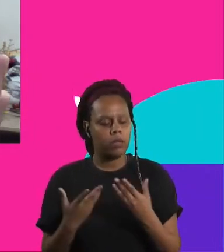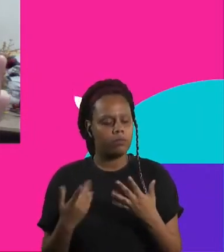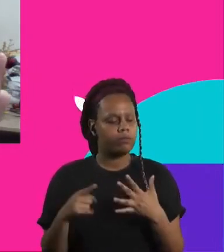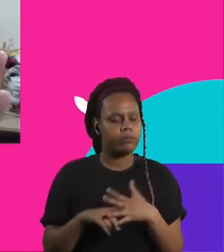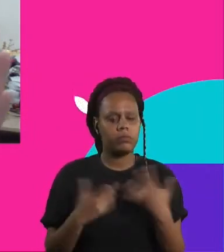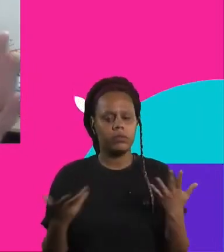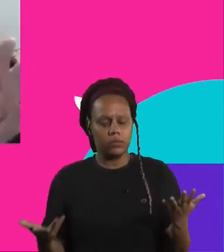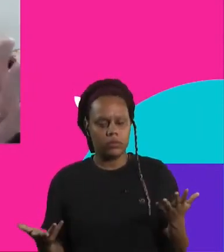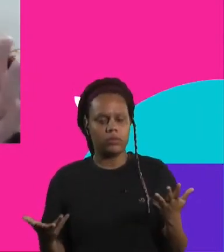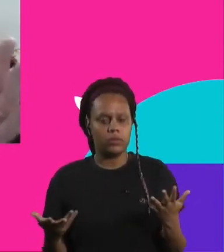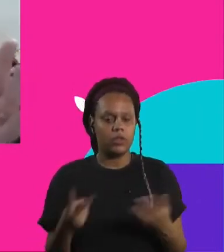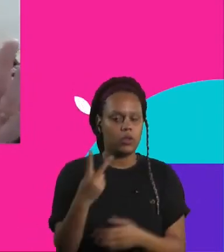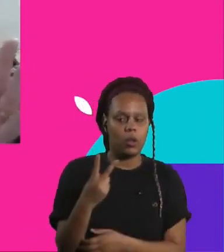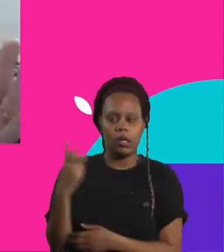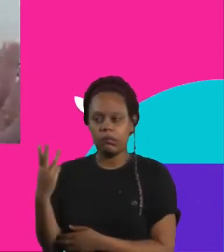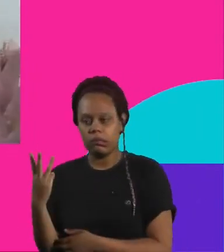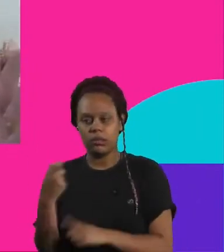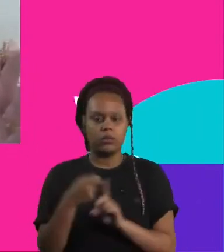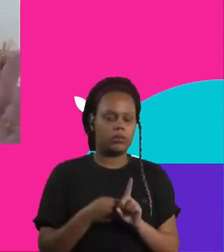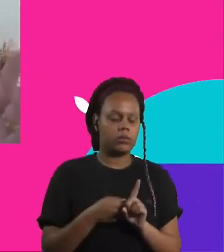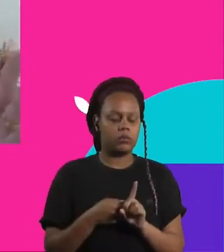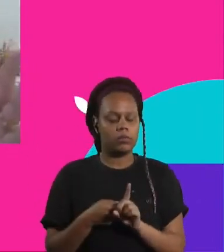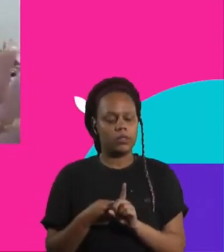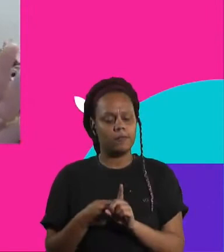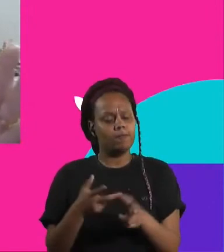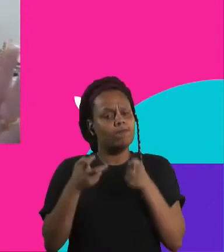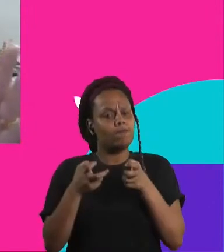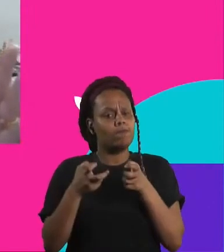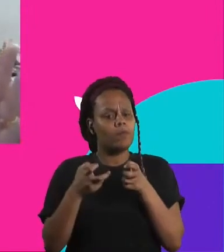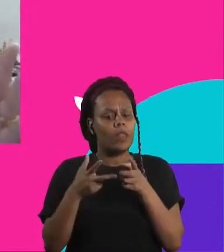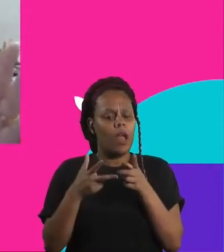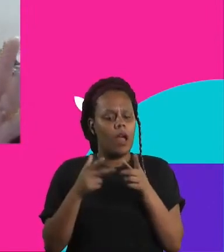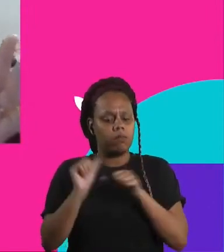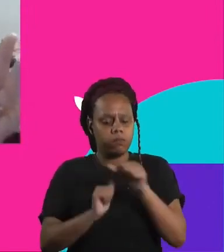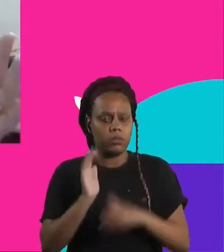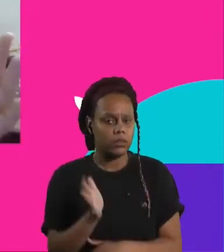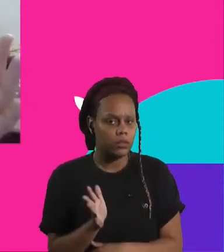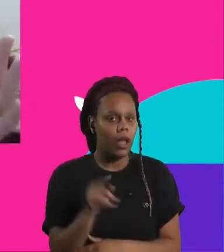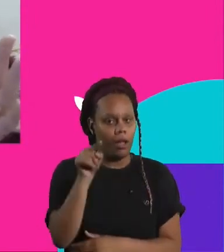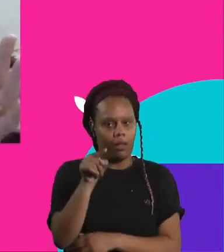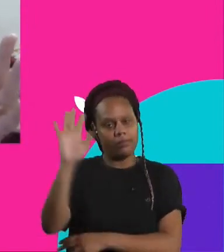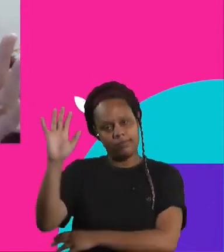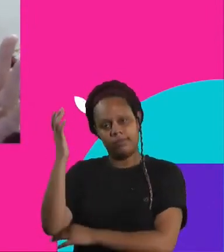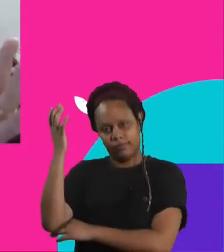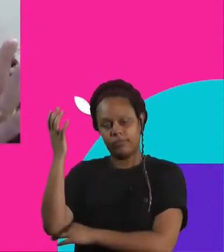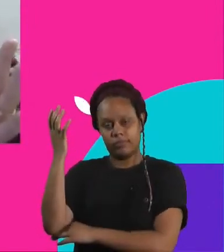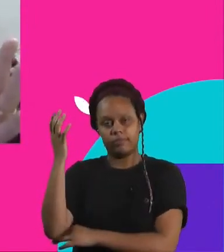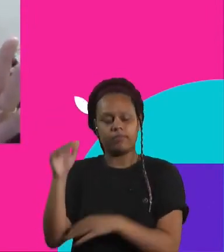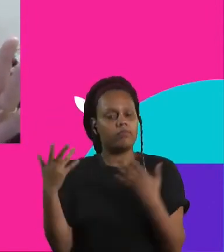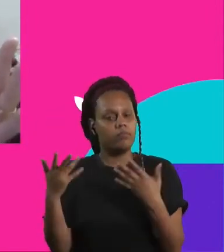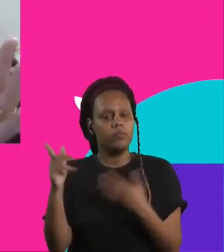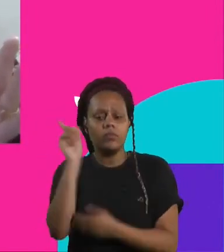daqui 2 meses, daqui 6 meses, essa mudança já consegue acontecer, esse é o resultado. Então, você consegue